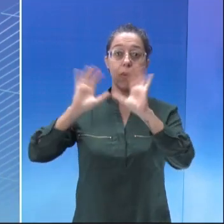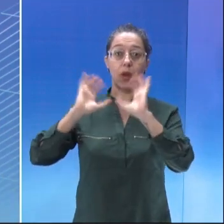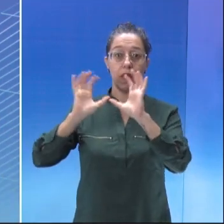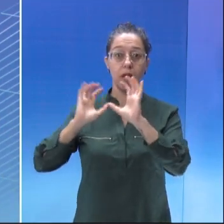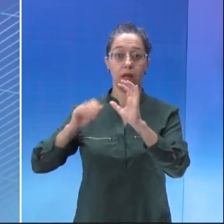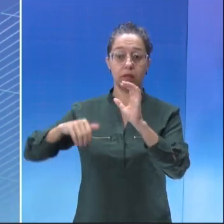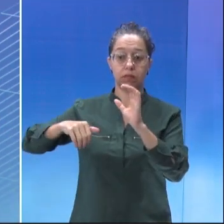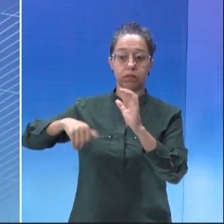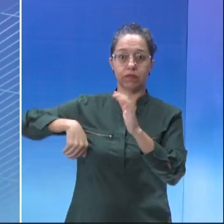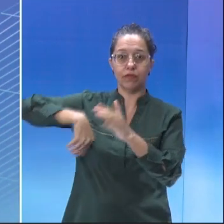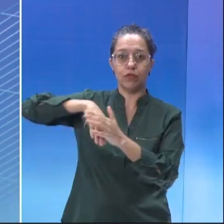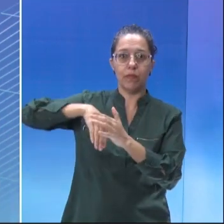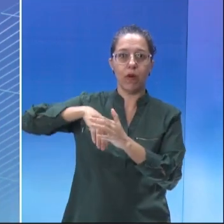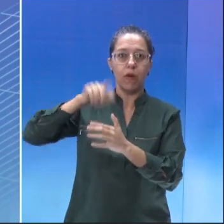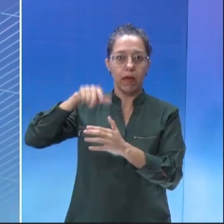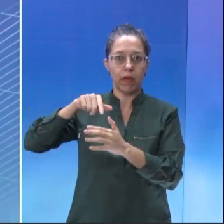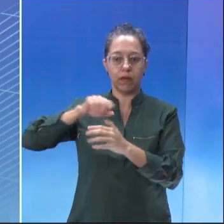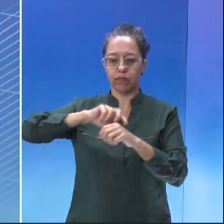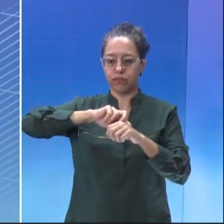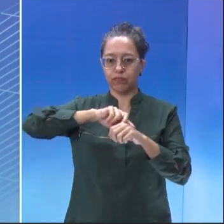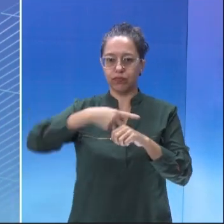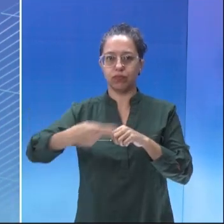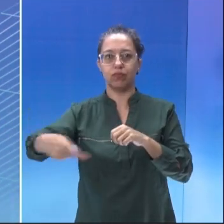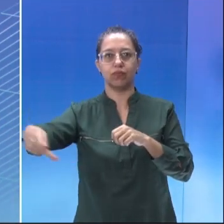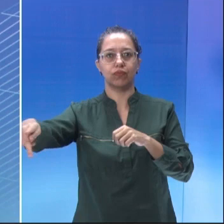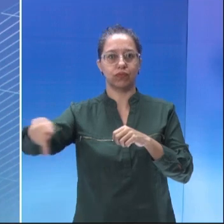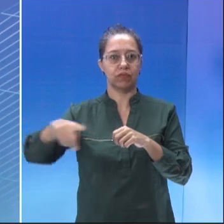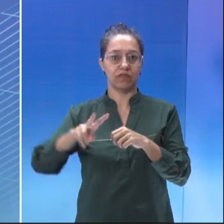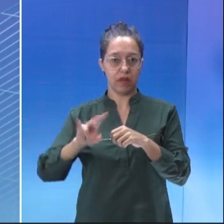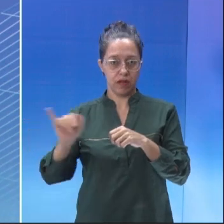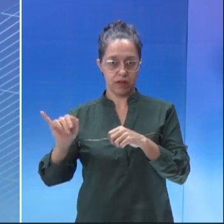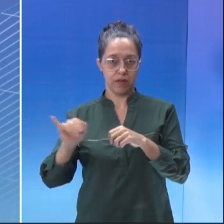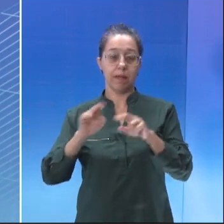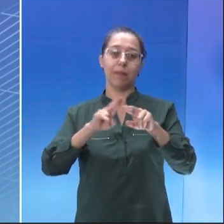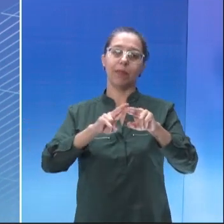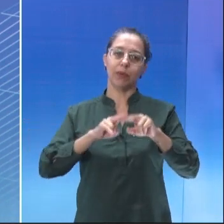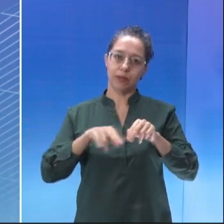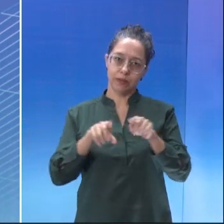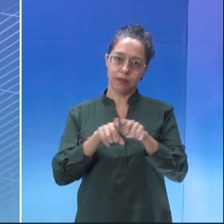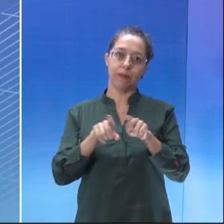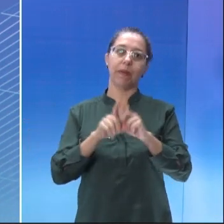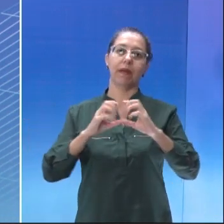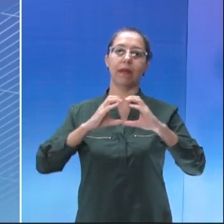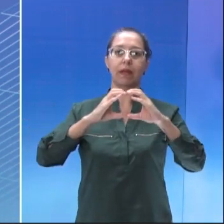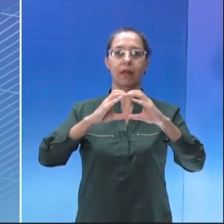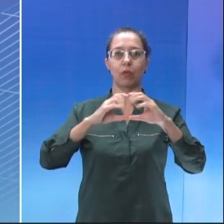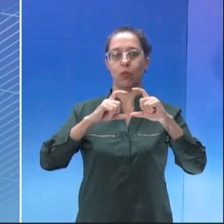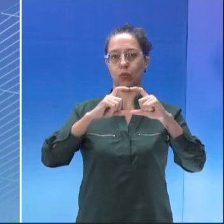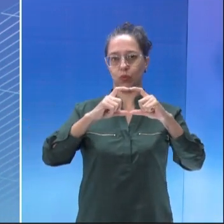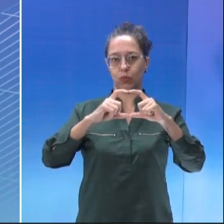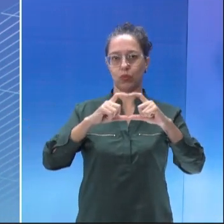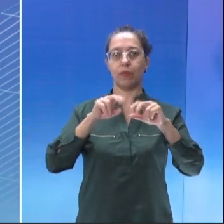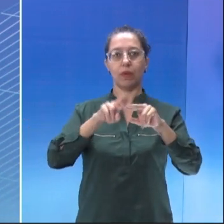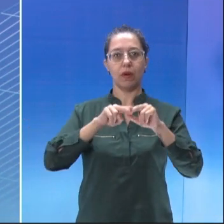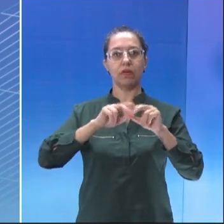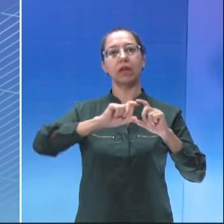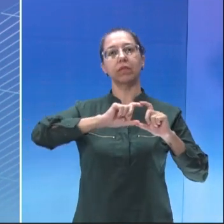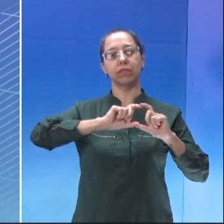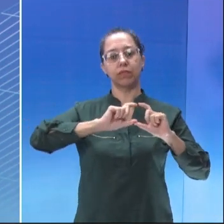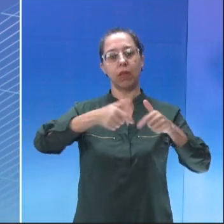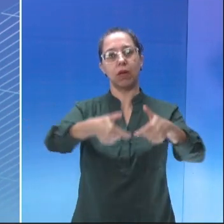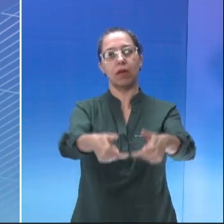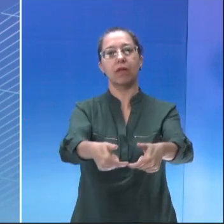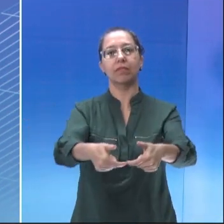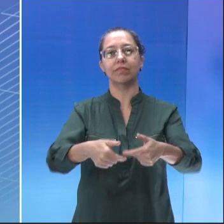quadrada? Porque ela consegue deslizar melhor. Por isso, a hemoglobina ela tem esse formato arredondado, e ela também tem